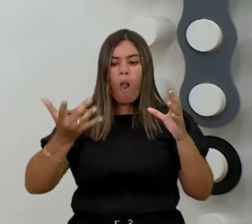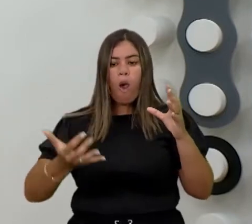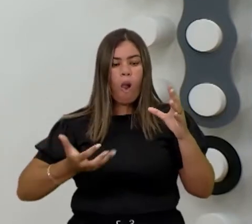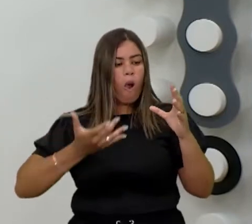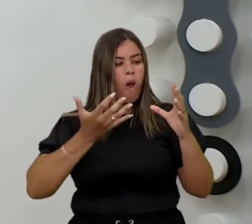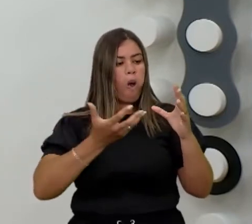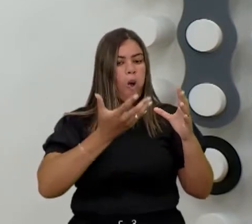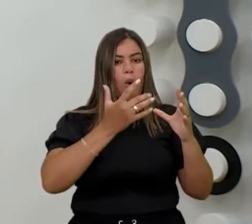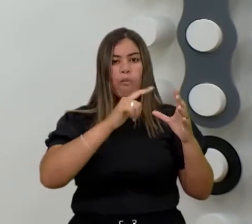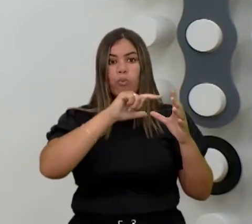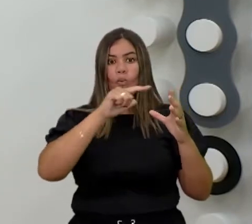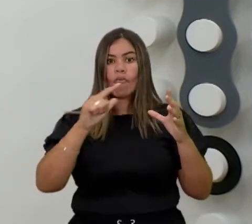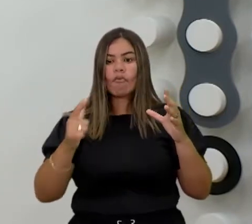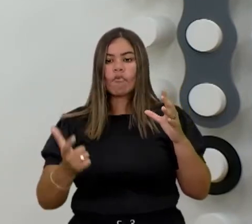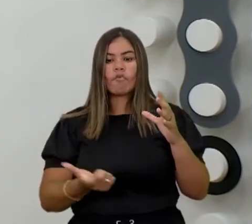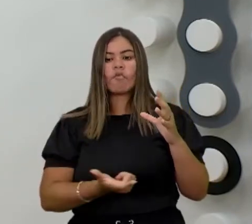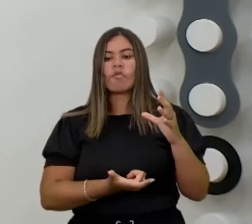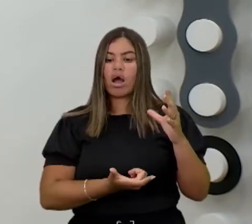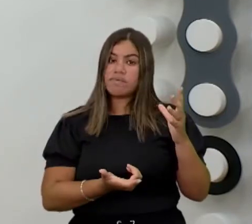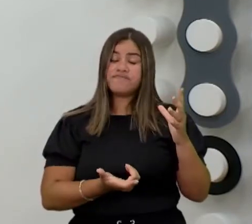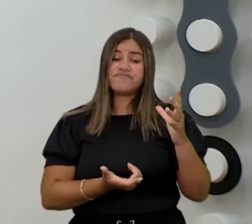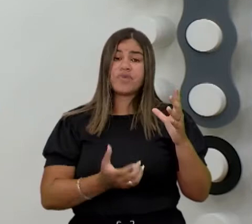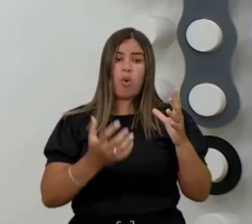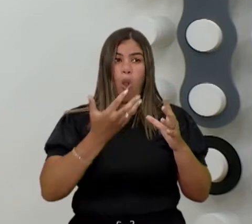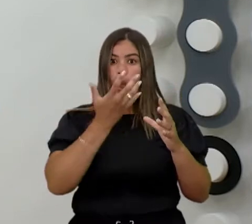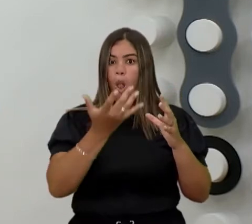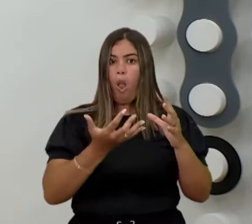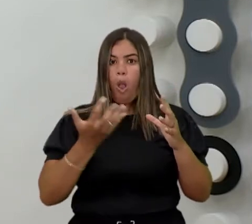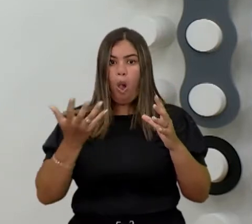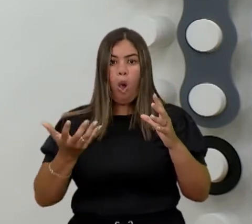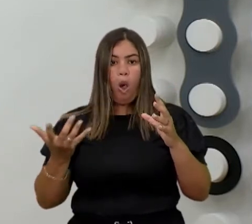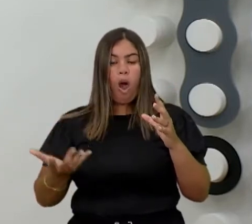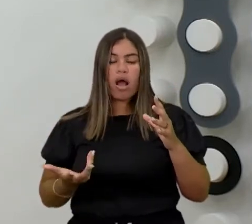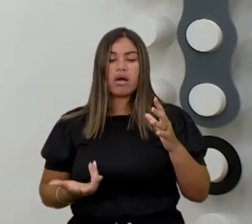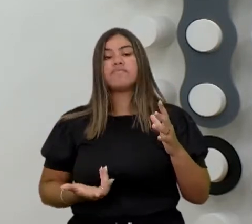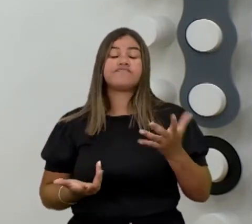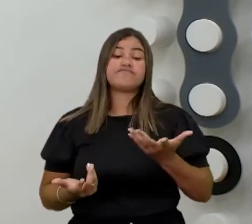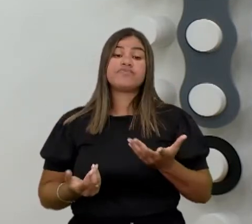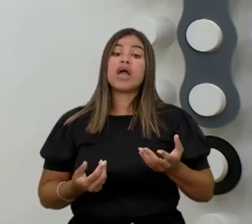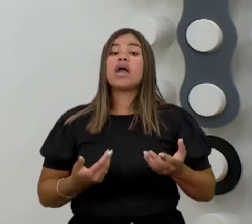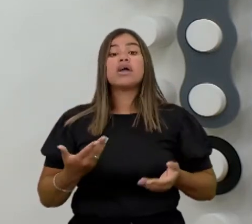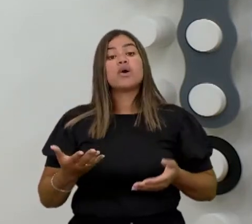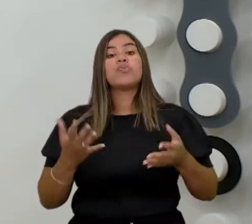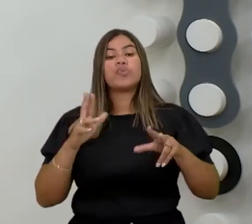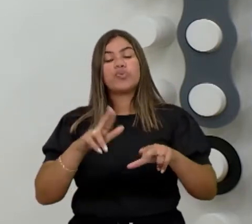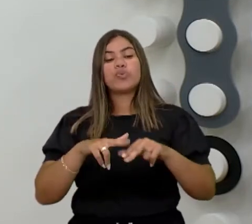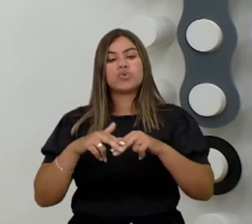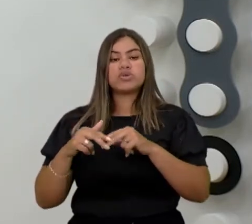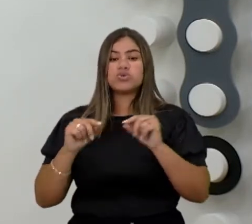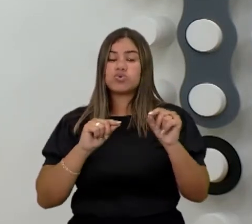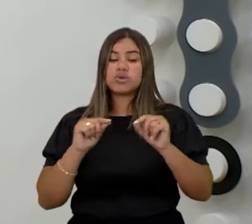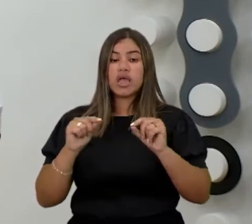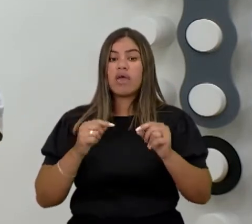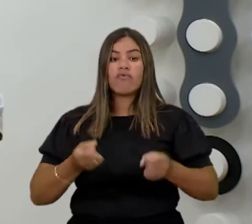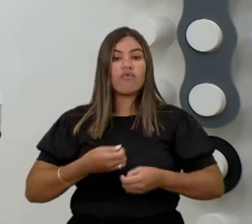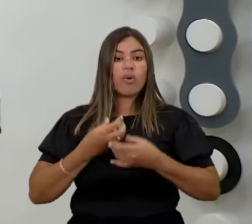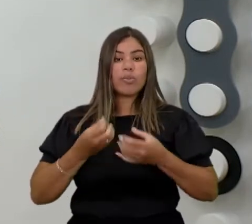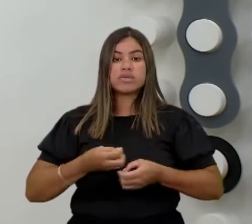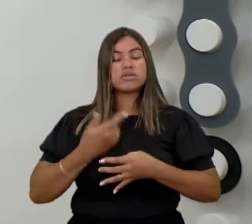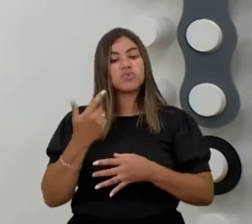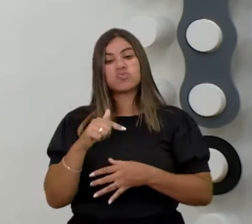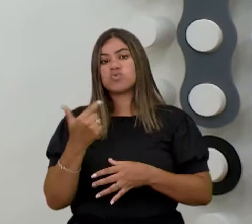Então por isso que é, né, uma teoria, então basicamente ela tem esta formação, né, dessa questão